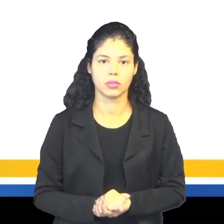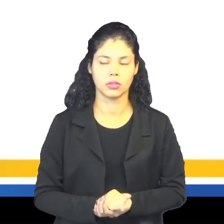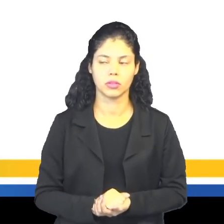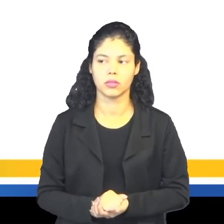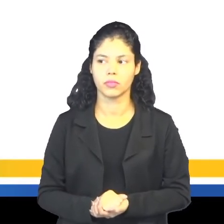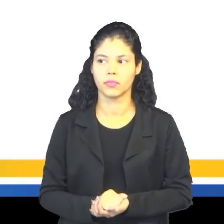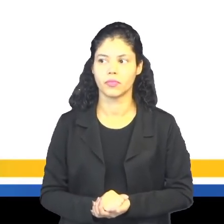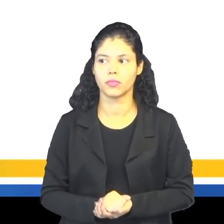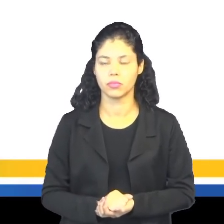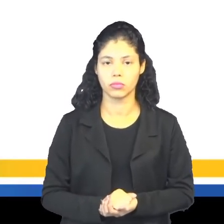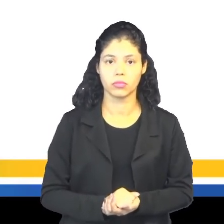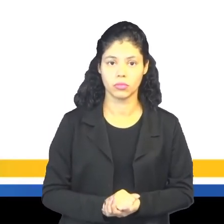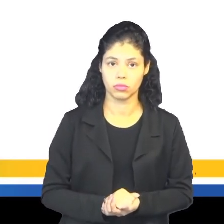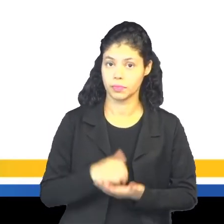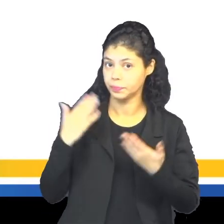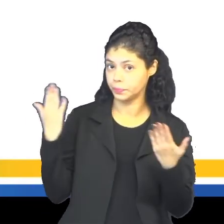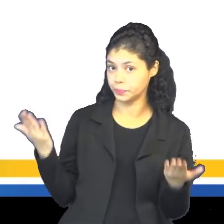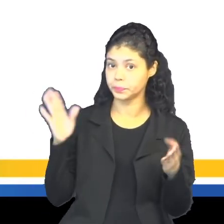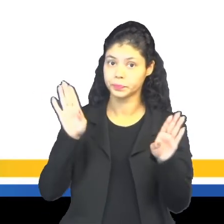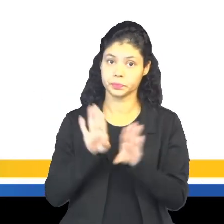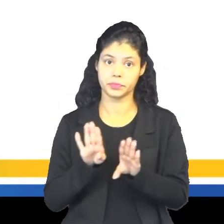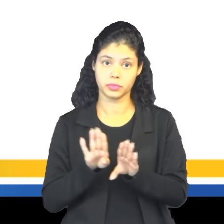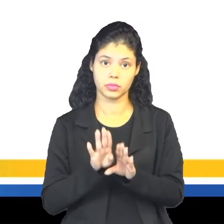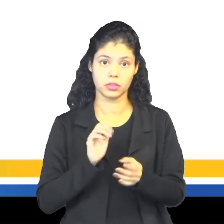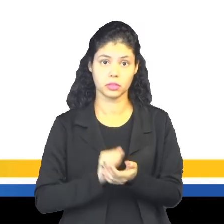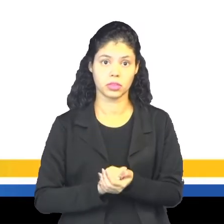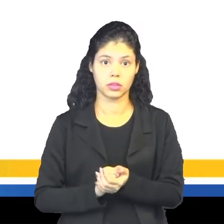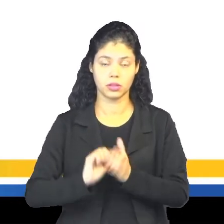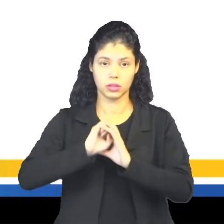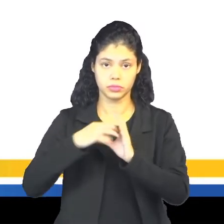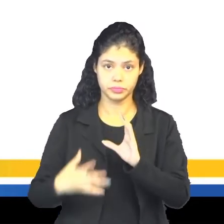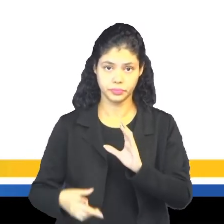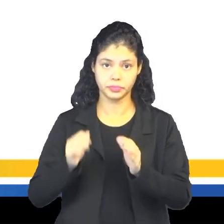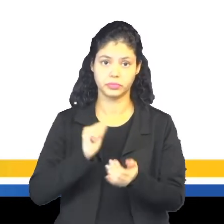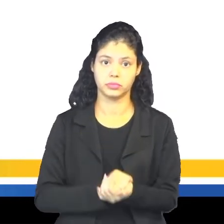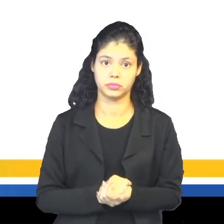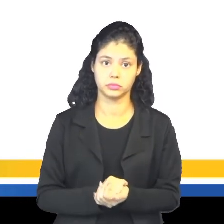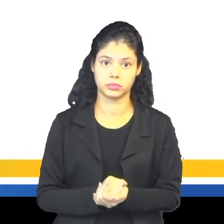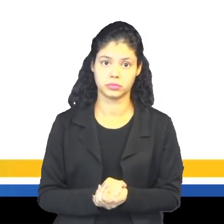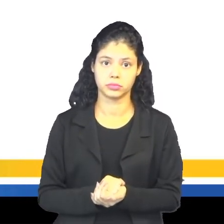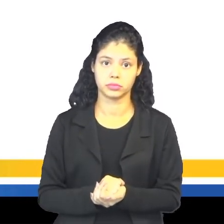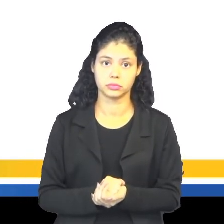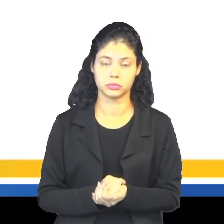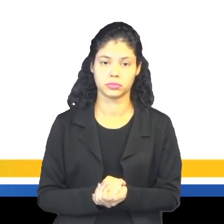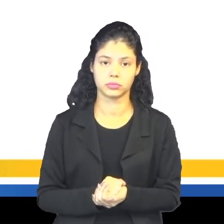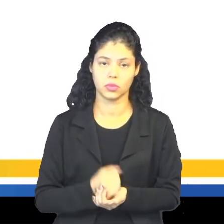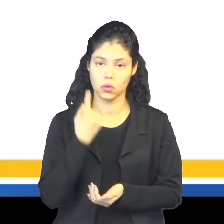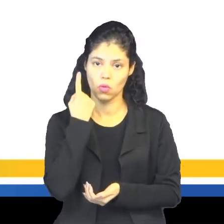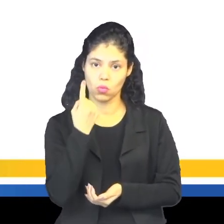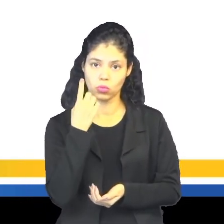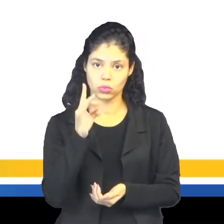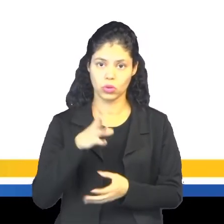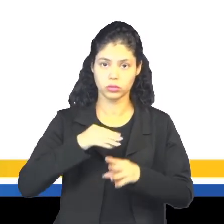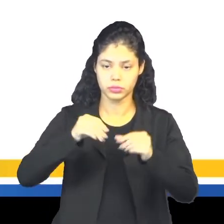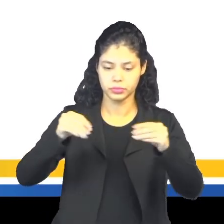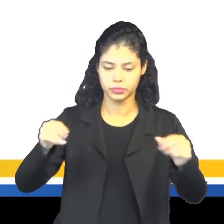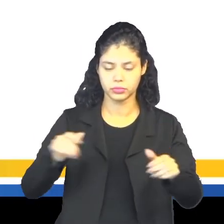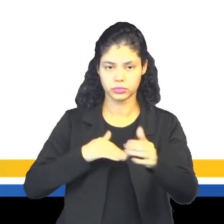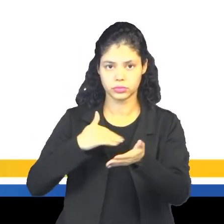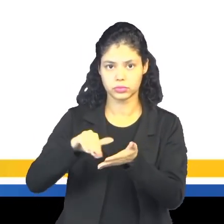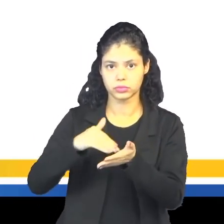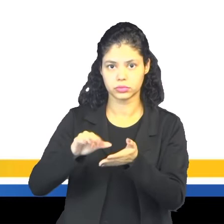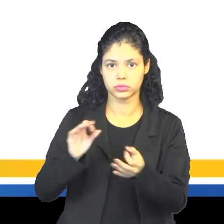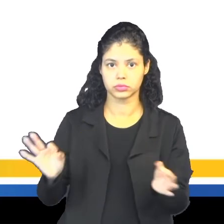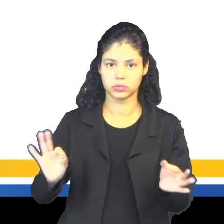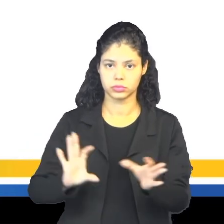Nacional Português. A gente tem aí um só poder, um só exército, né, autoridade soberana do rei, né, um só território, administração e justiça